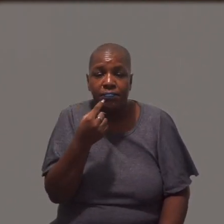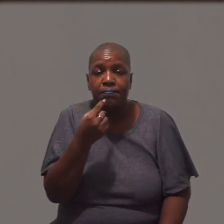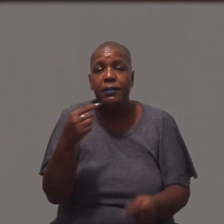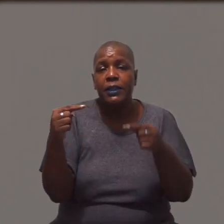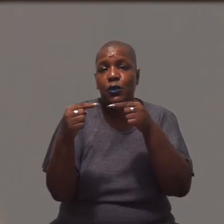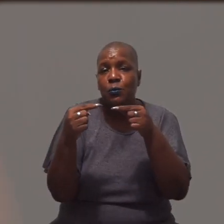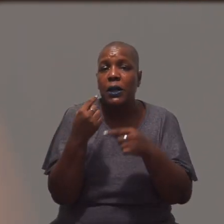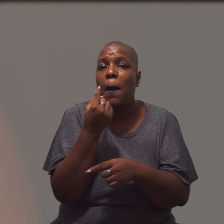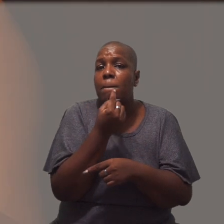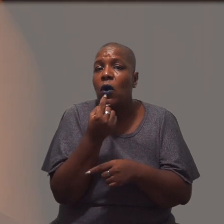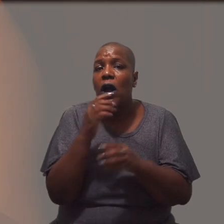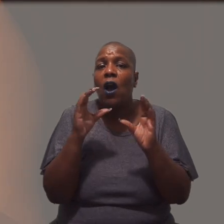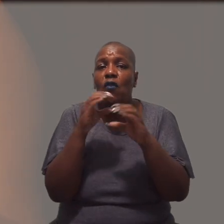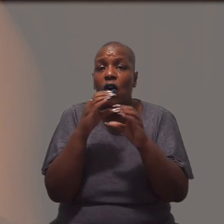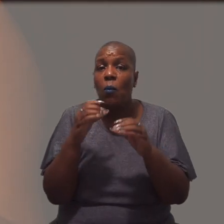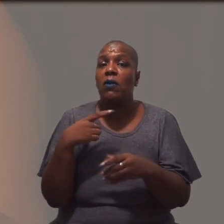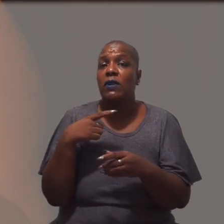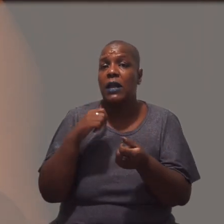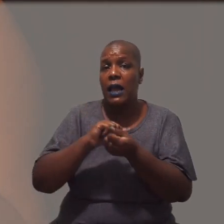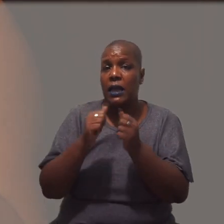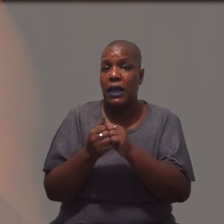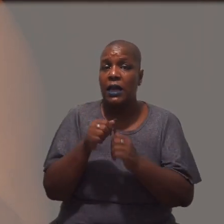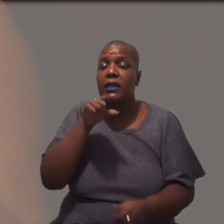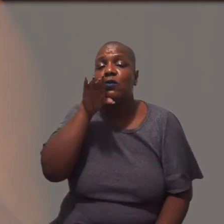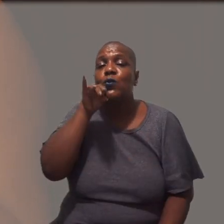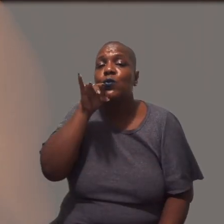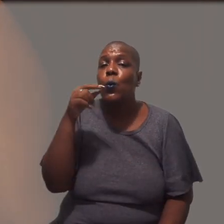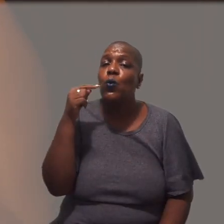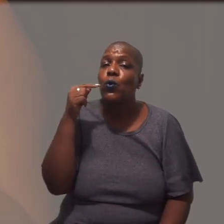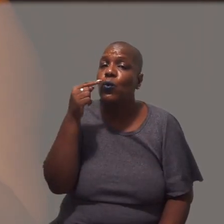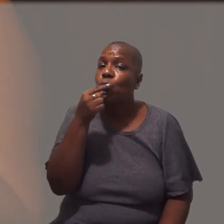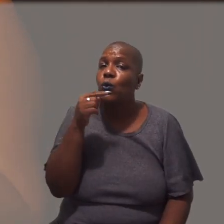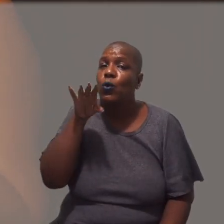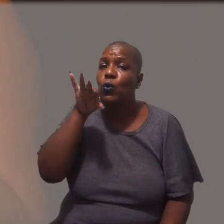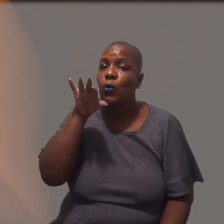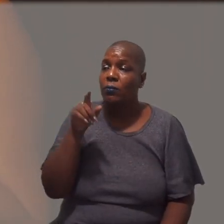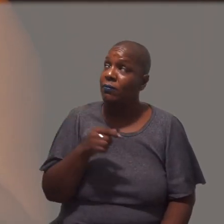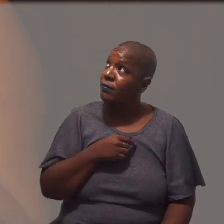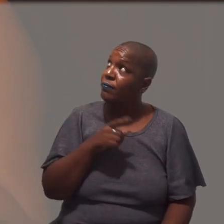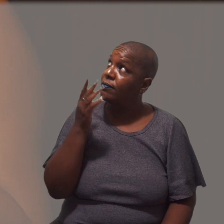de boca, formato, e nele você faz uma vibração labial.